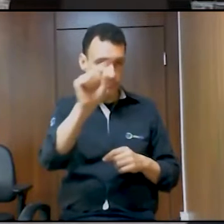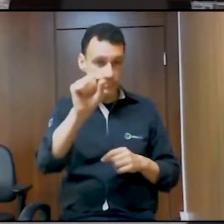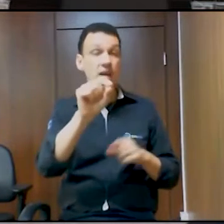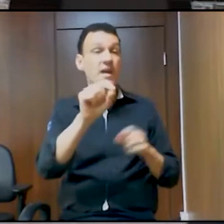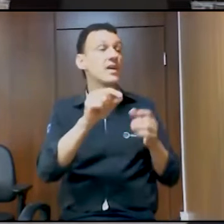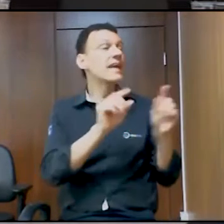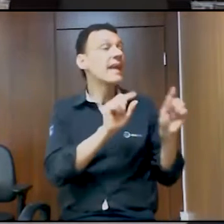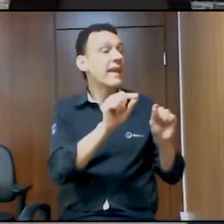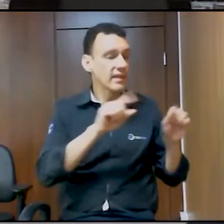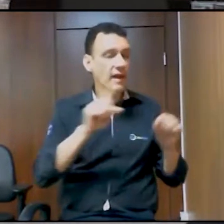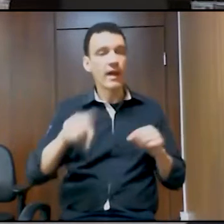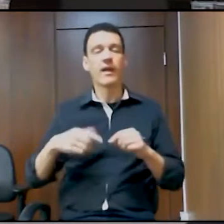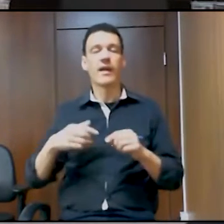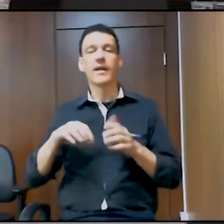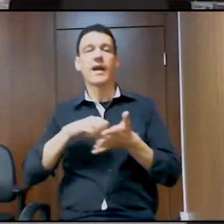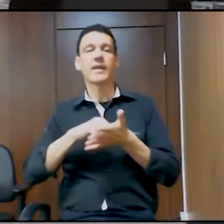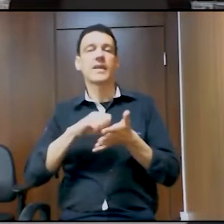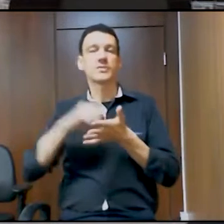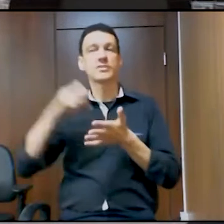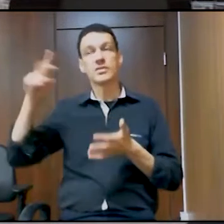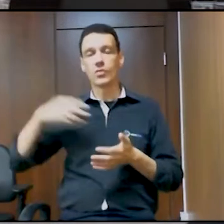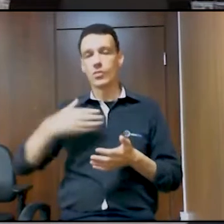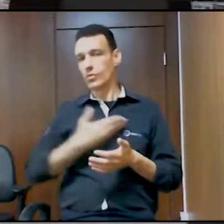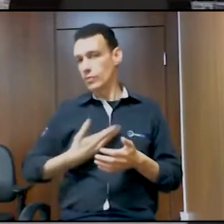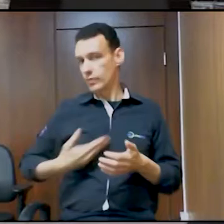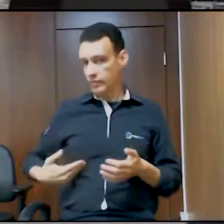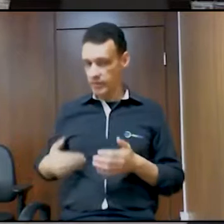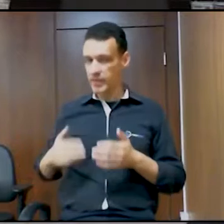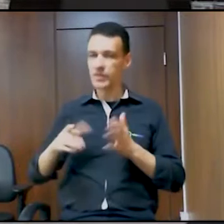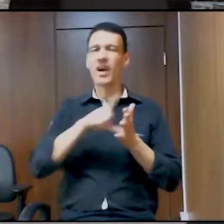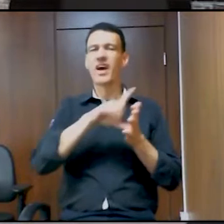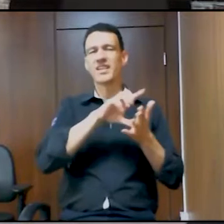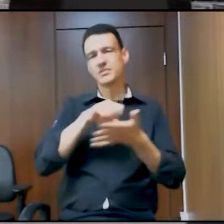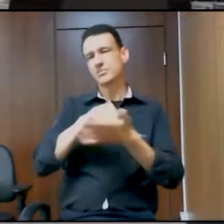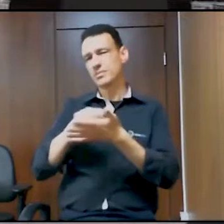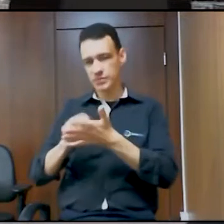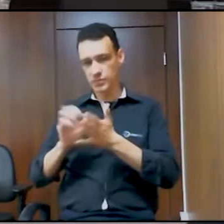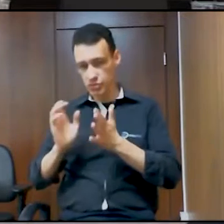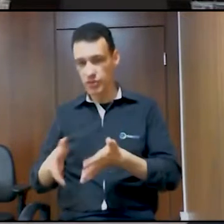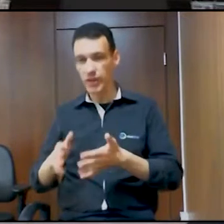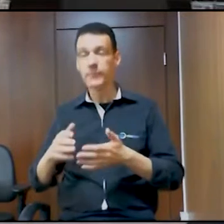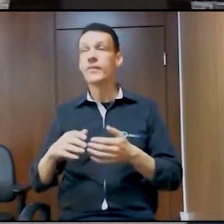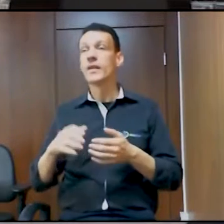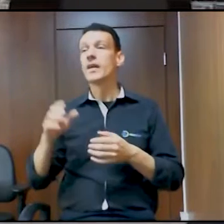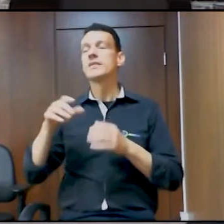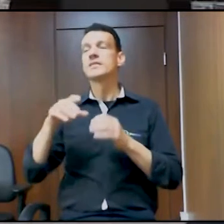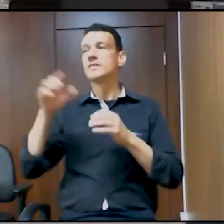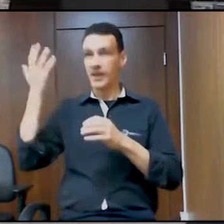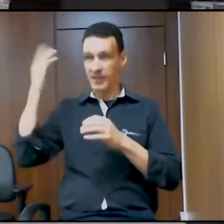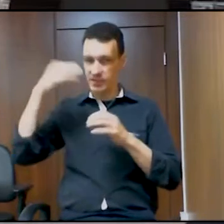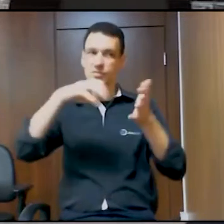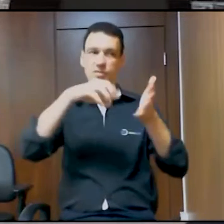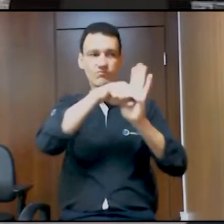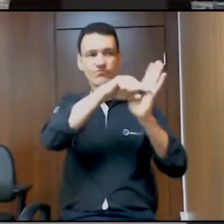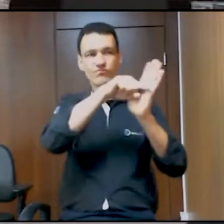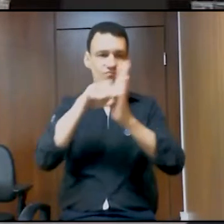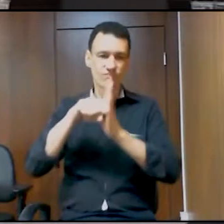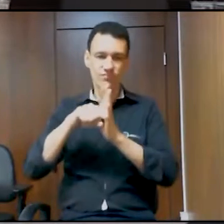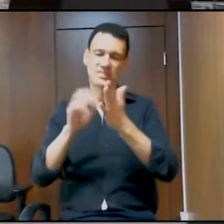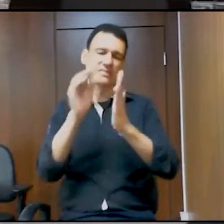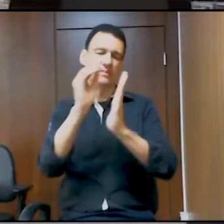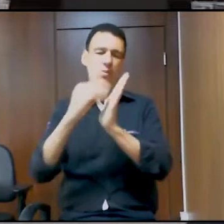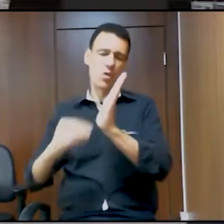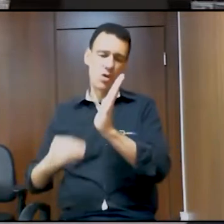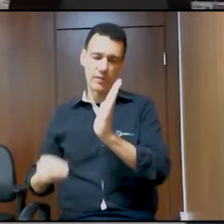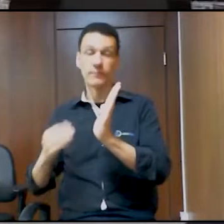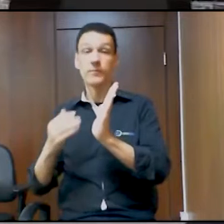federal. Foi feita uma extração dos cadastros ativos de pessoas em situação de rua na cidade. O número inicial eram 38